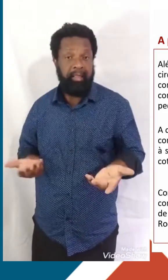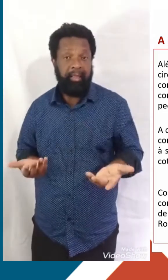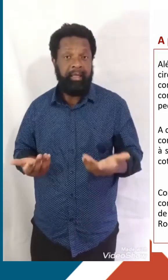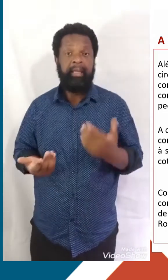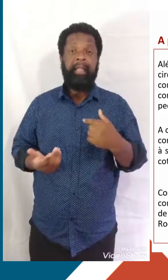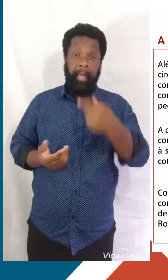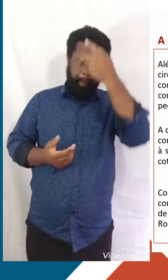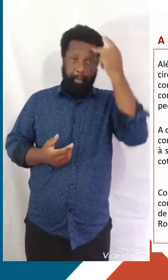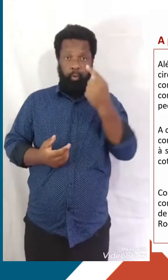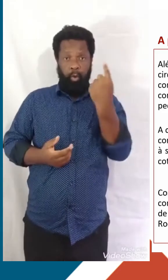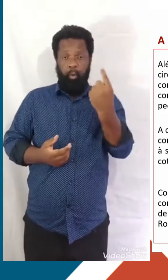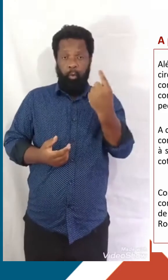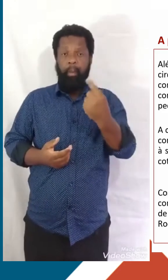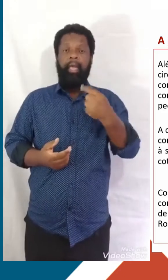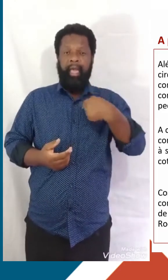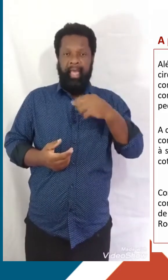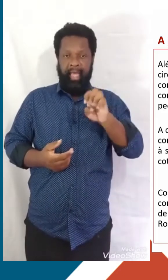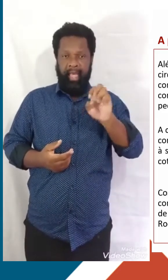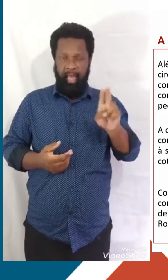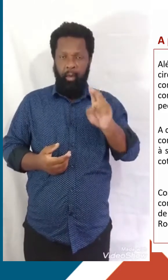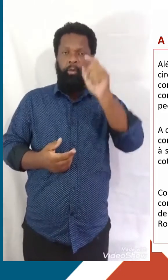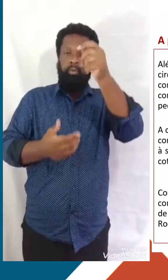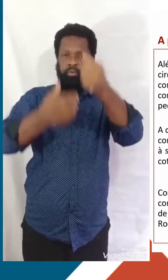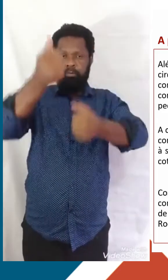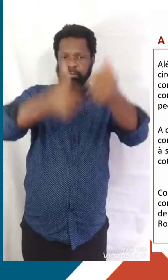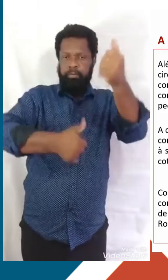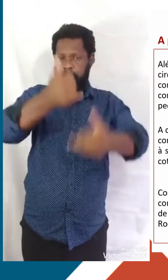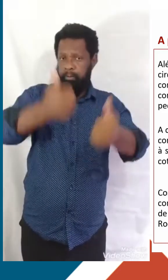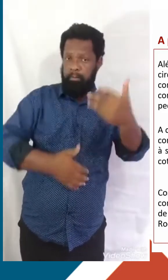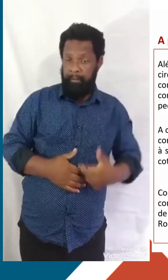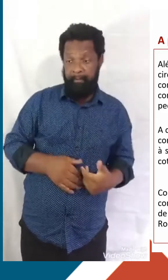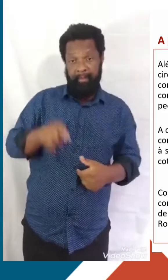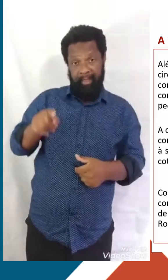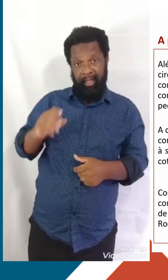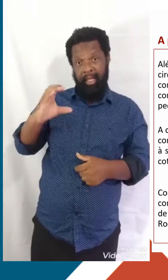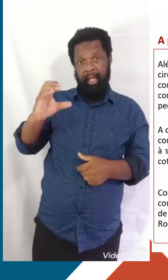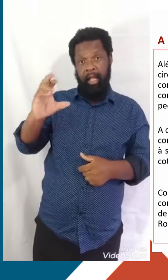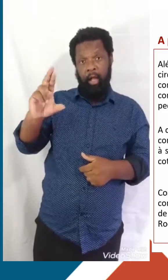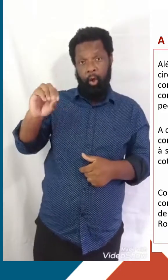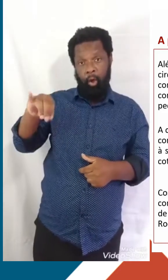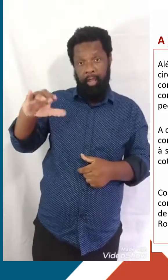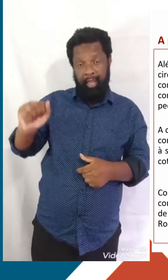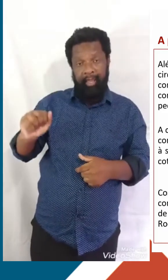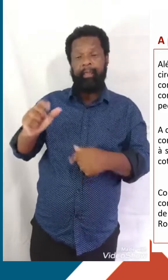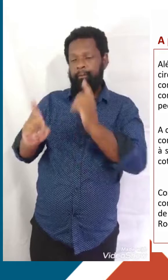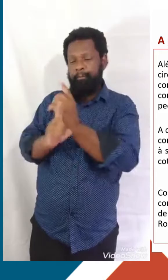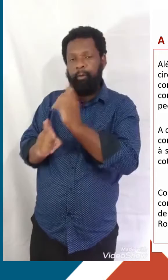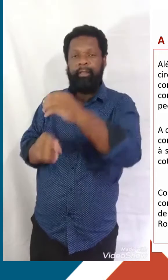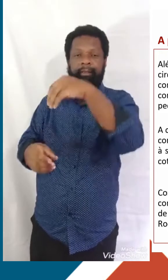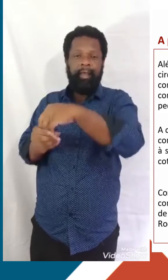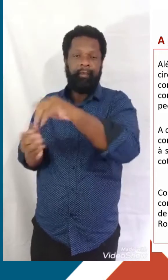usa-se narrador geralmente em primeira pessoa e a crônica circula no âmbito